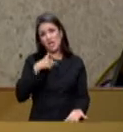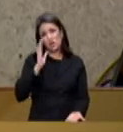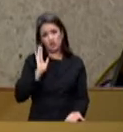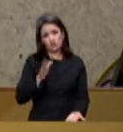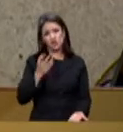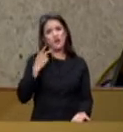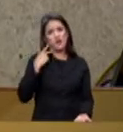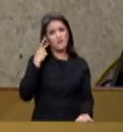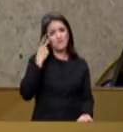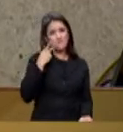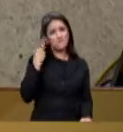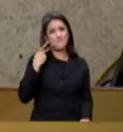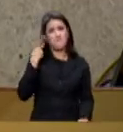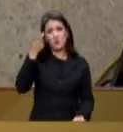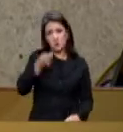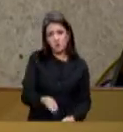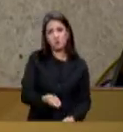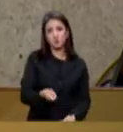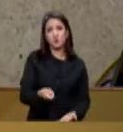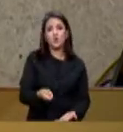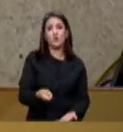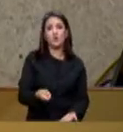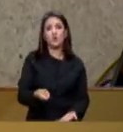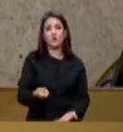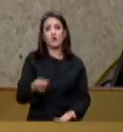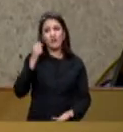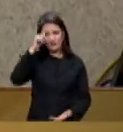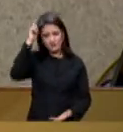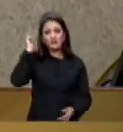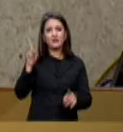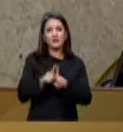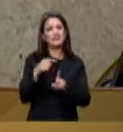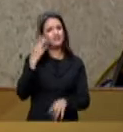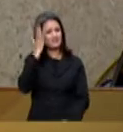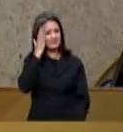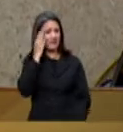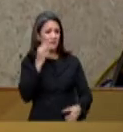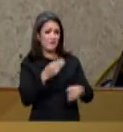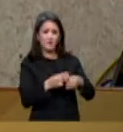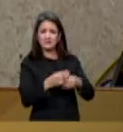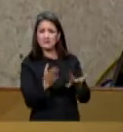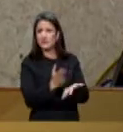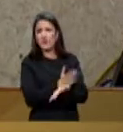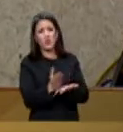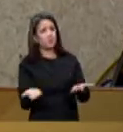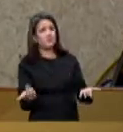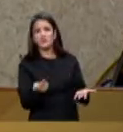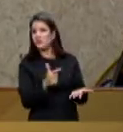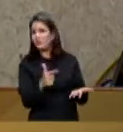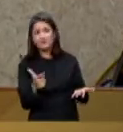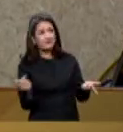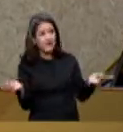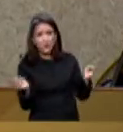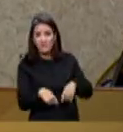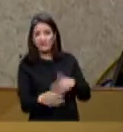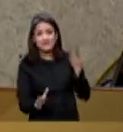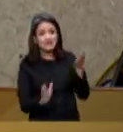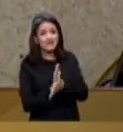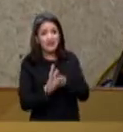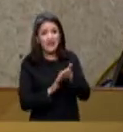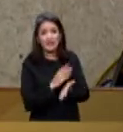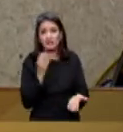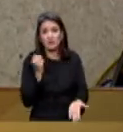justiça, ministro Alexandre Moraes também, sabemos que, às vezes, tem municípios que não têm potência patrimonial nenhuma para